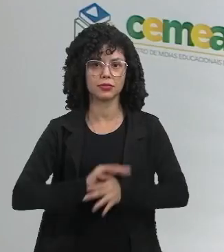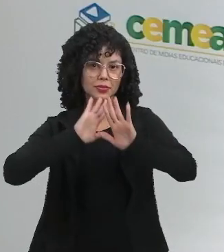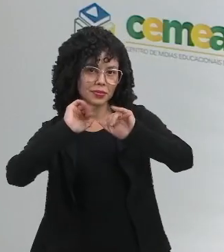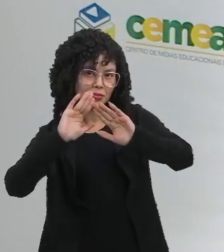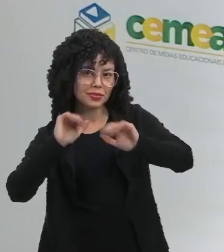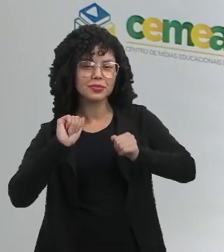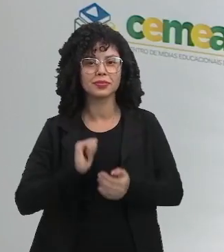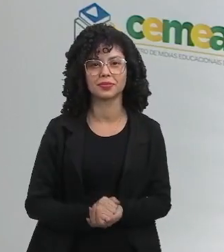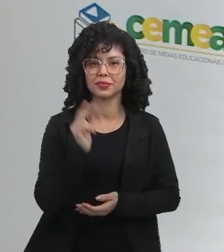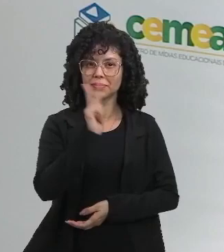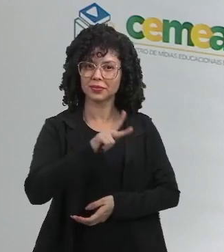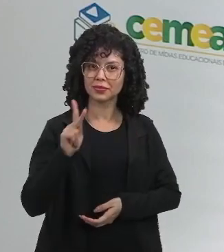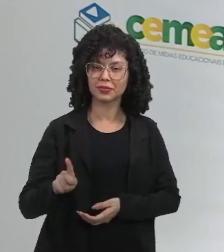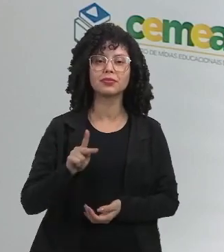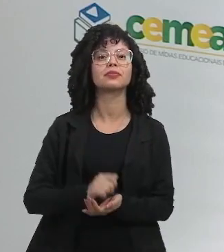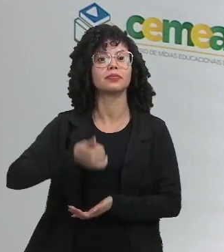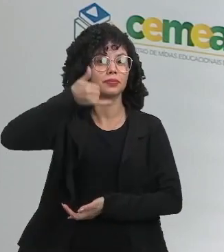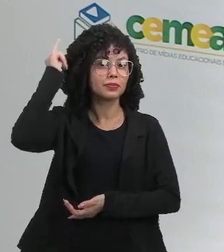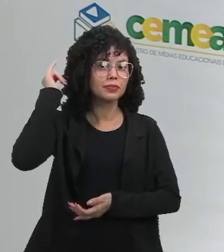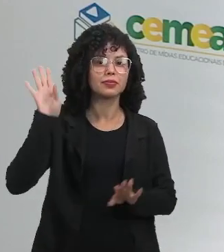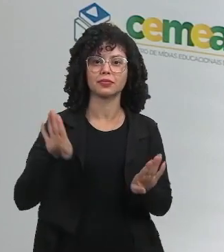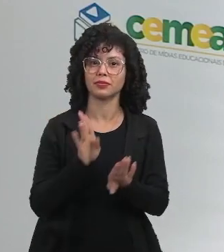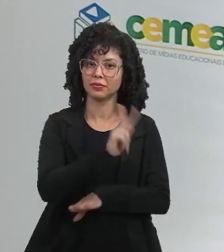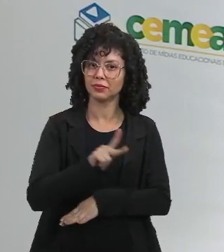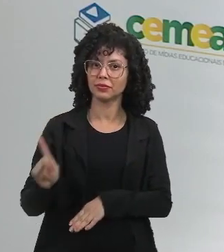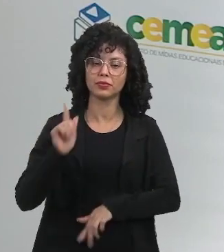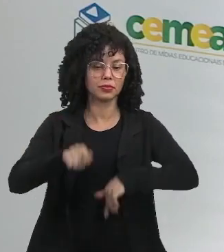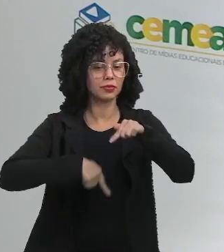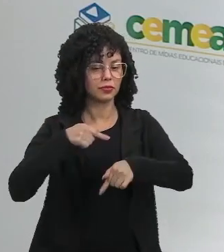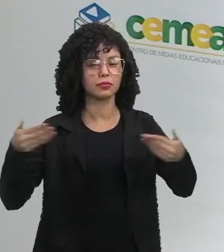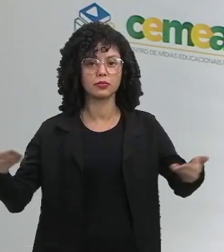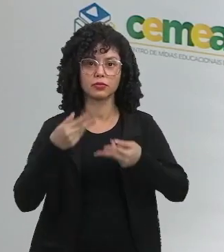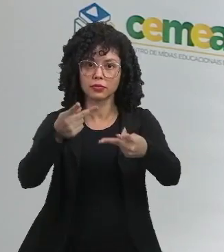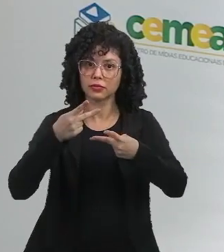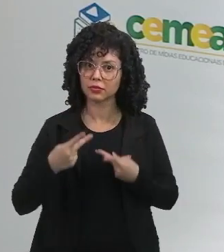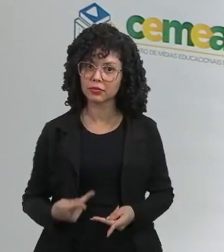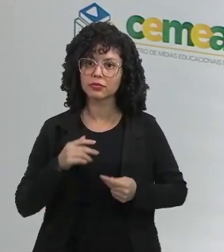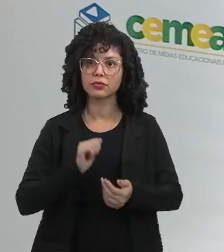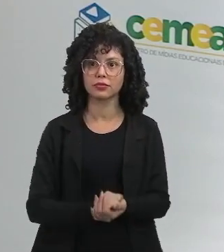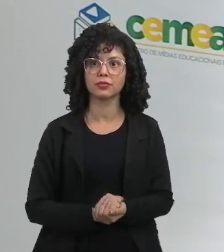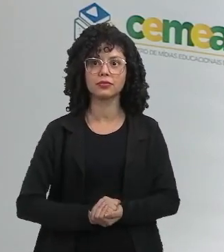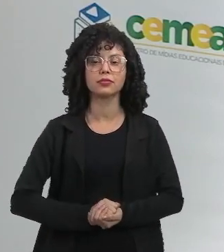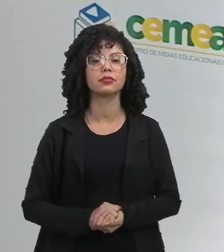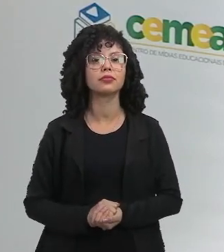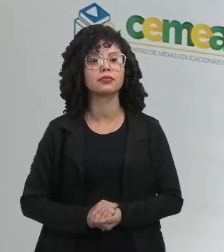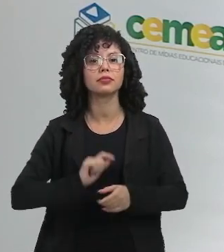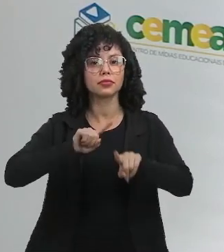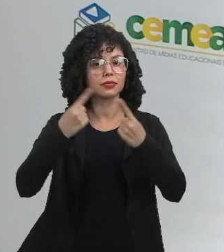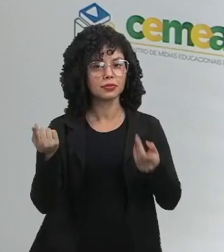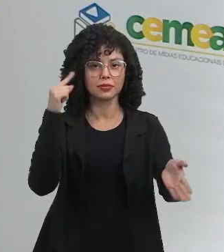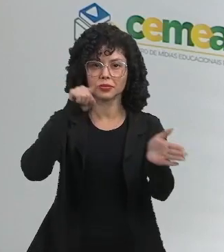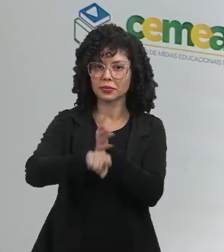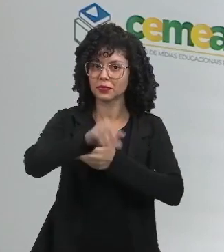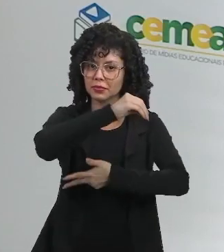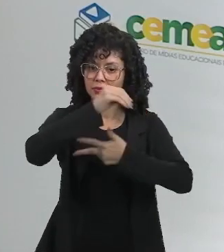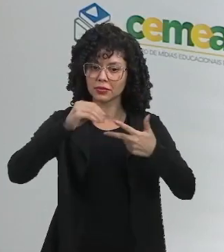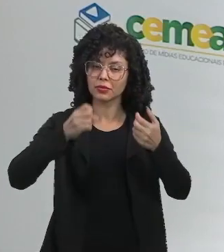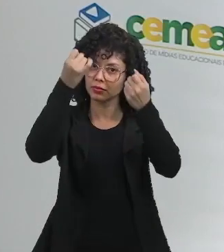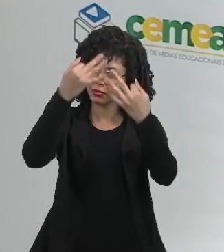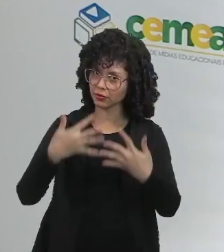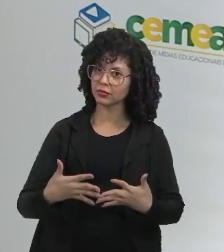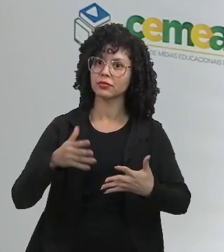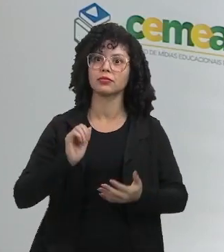Olá galerinha sou o professor jos Nilson professor de química e seja muito bem-vindo seja muito bem-vinda a mais uma questão comentada